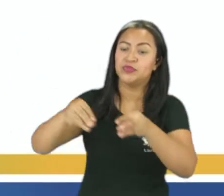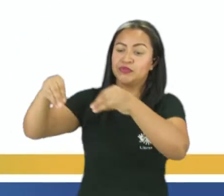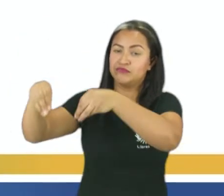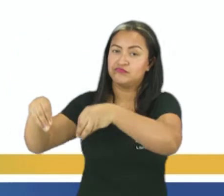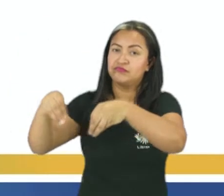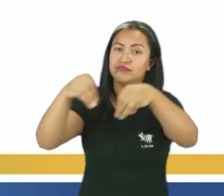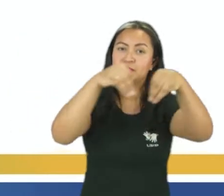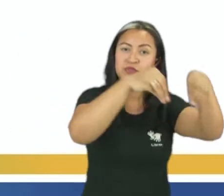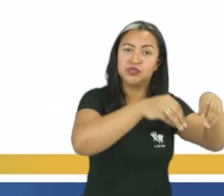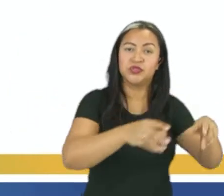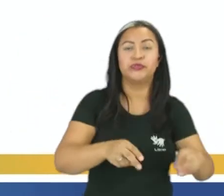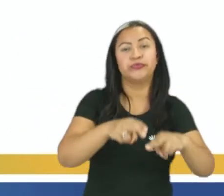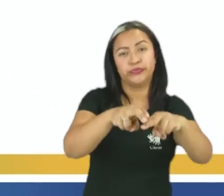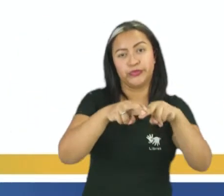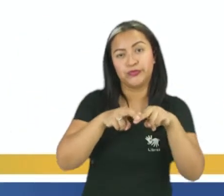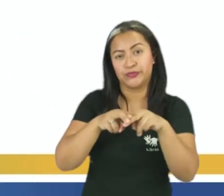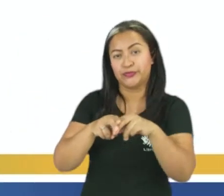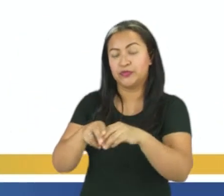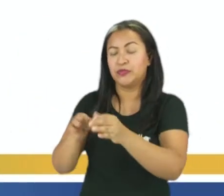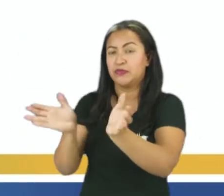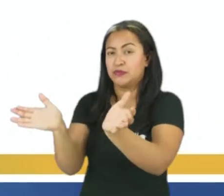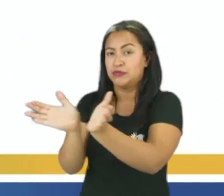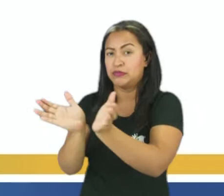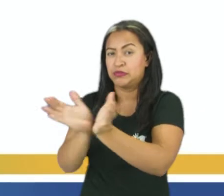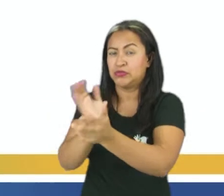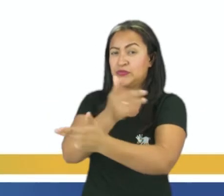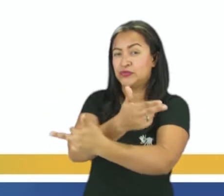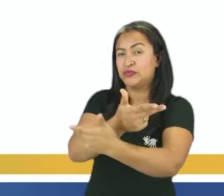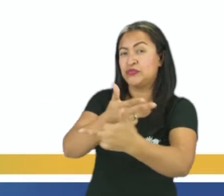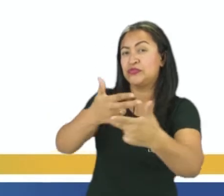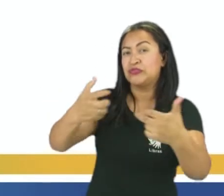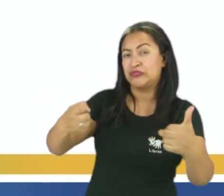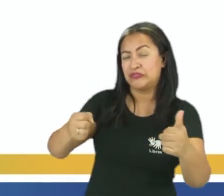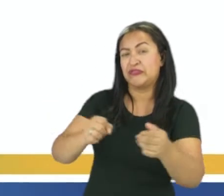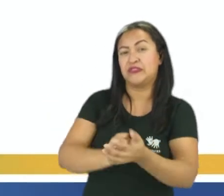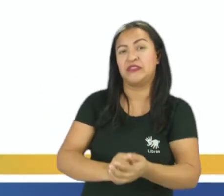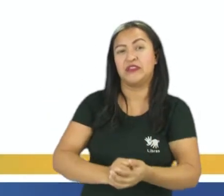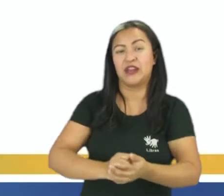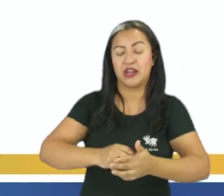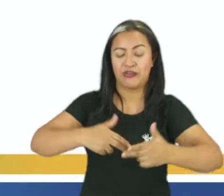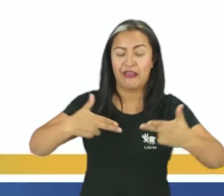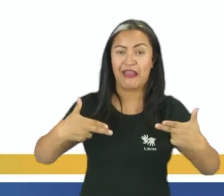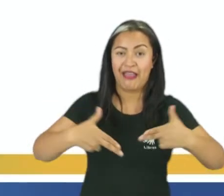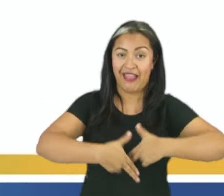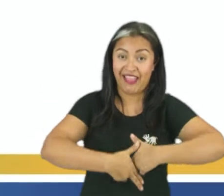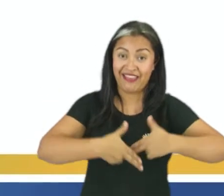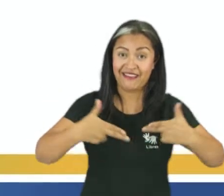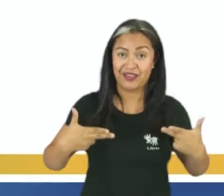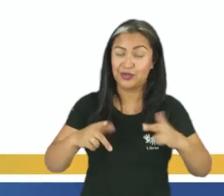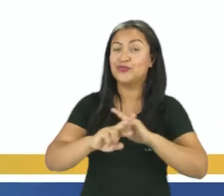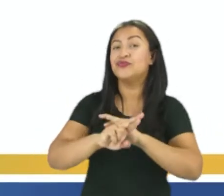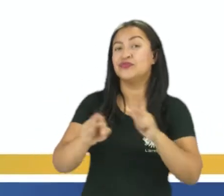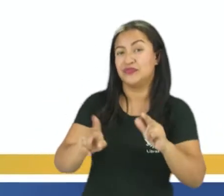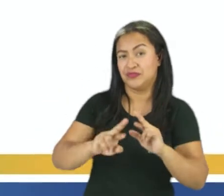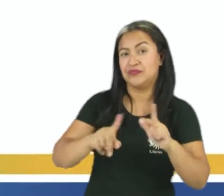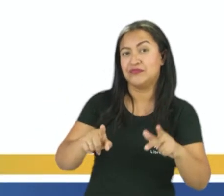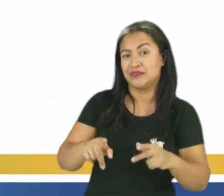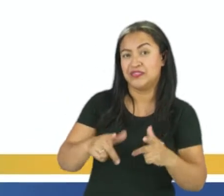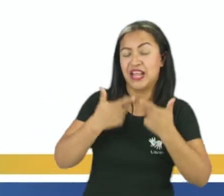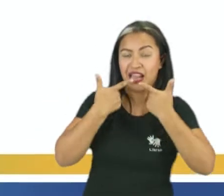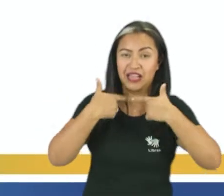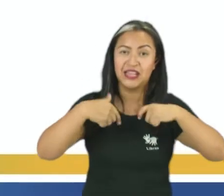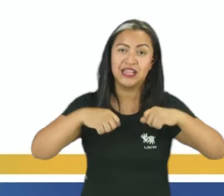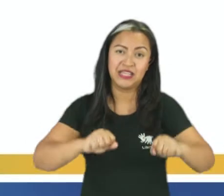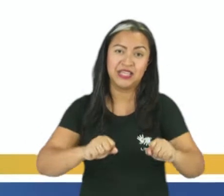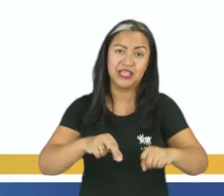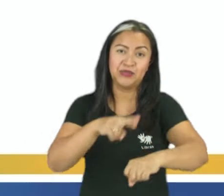haviam vários grupos diferentes, étnicos diferentes, como línguas, religiões, né, e aí a gente já discutiu numa aula passada